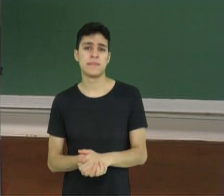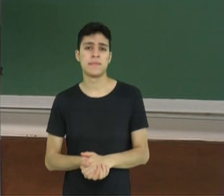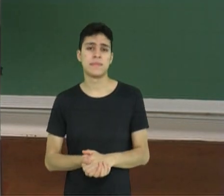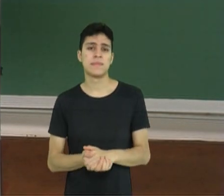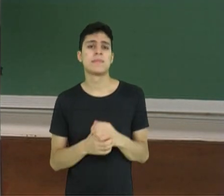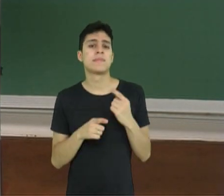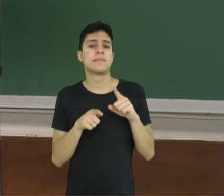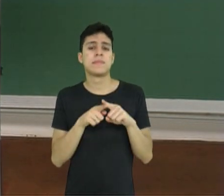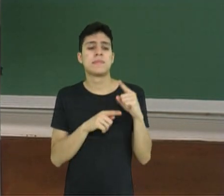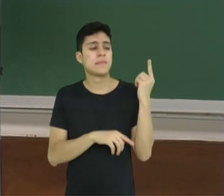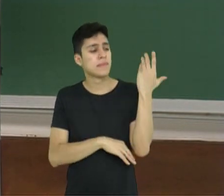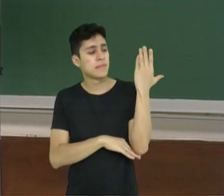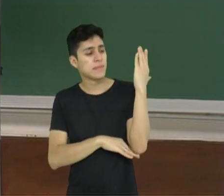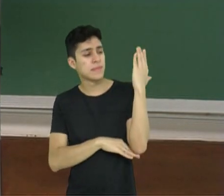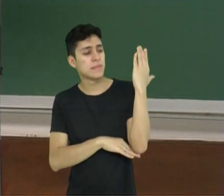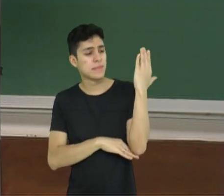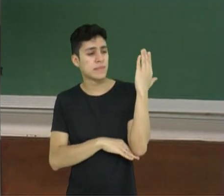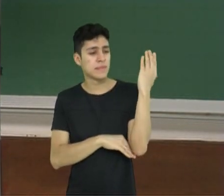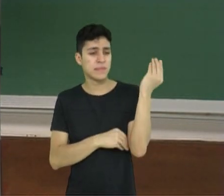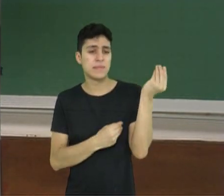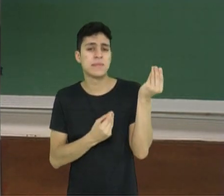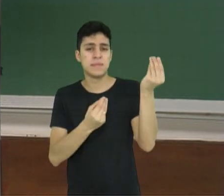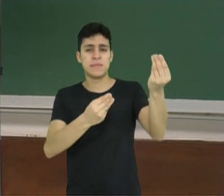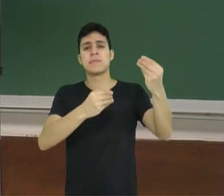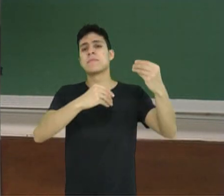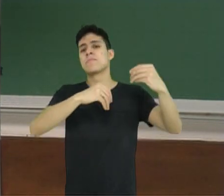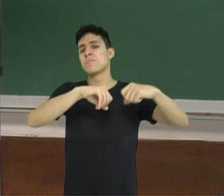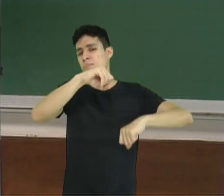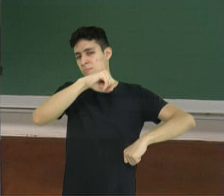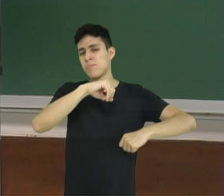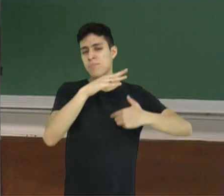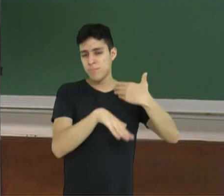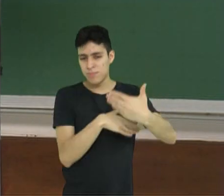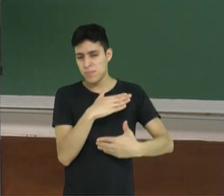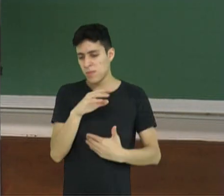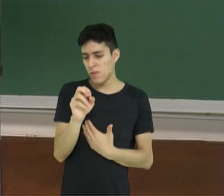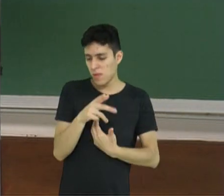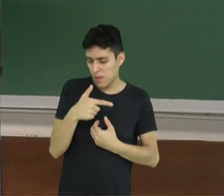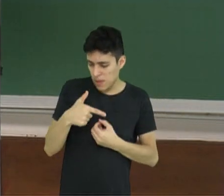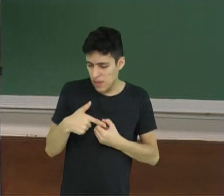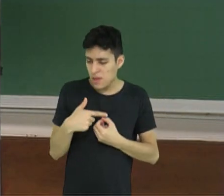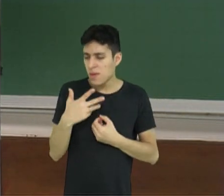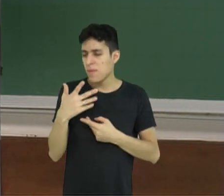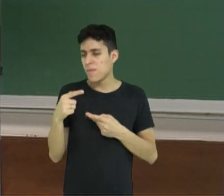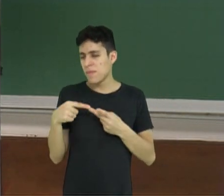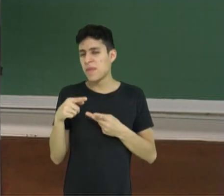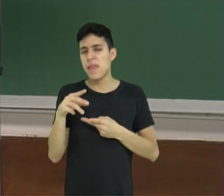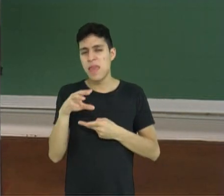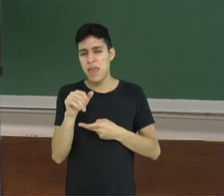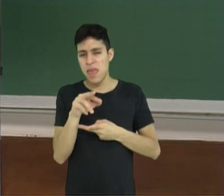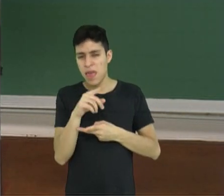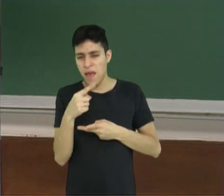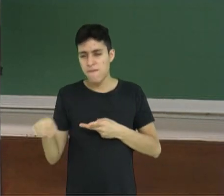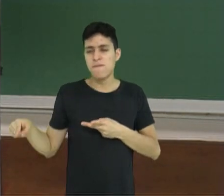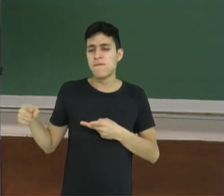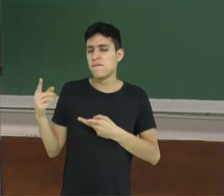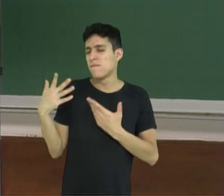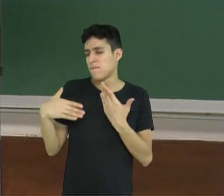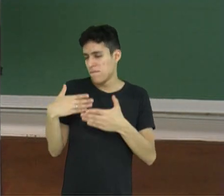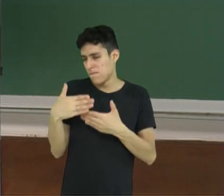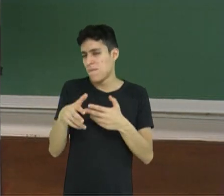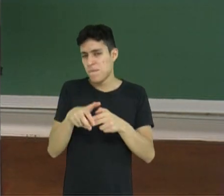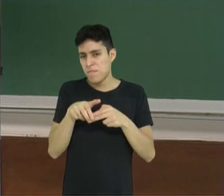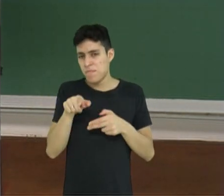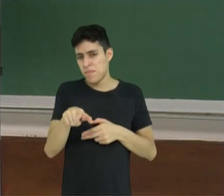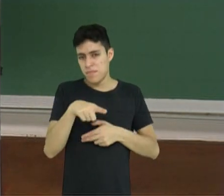a madeira é direcionada para a indústria, para as indústrias madeireiras, ou a queima de combustíveis fósseis também pelas indústrias, ok?